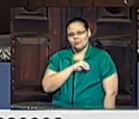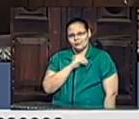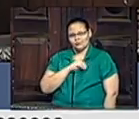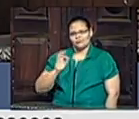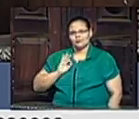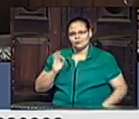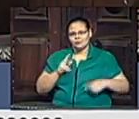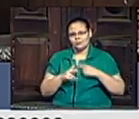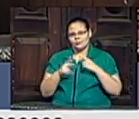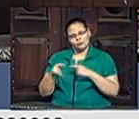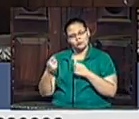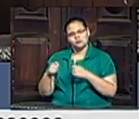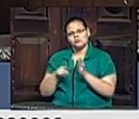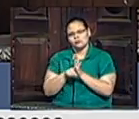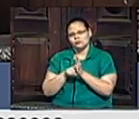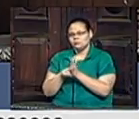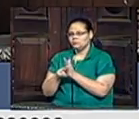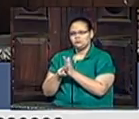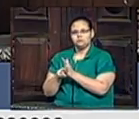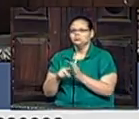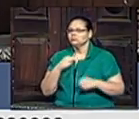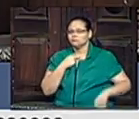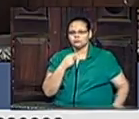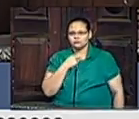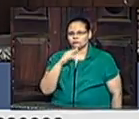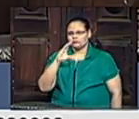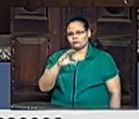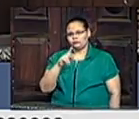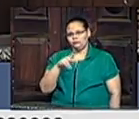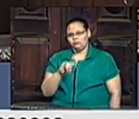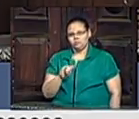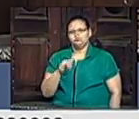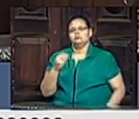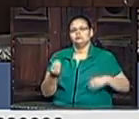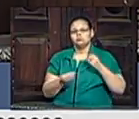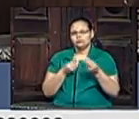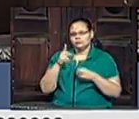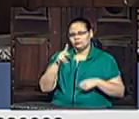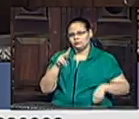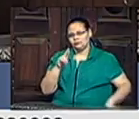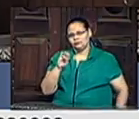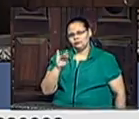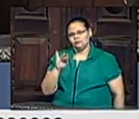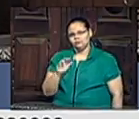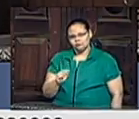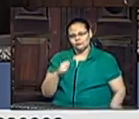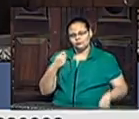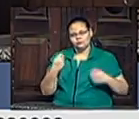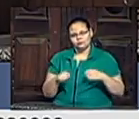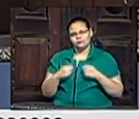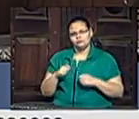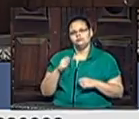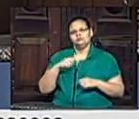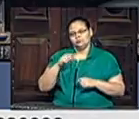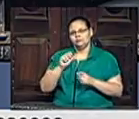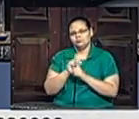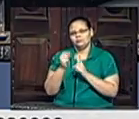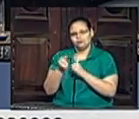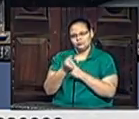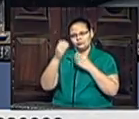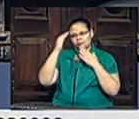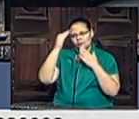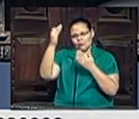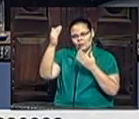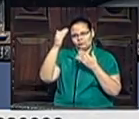deve ser feita. Não pode retirar essa CPI, assim como a da Previdência, tem que funcionar para o bem da sociedade. Obrigado, presidente.